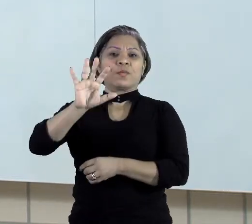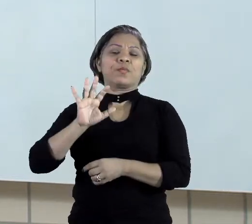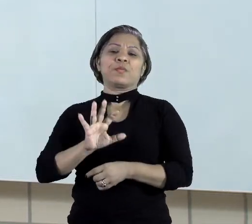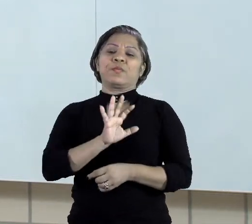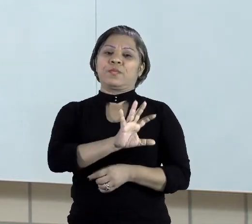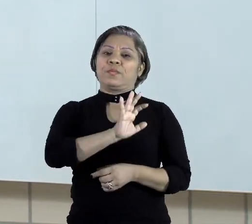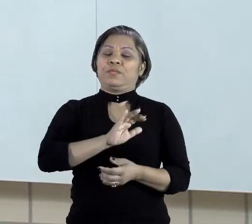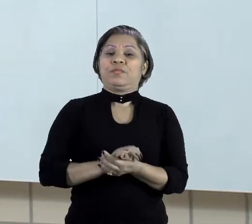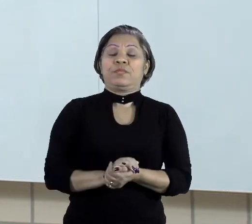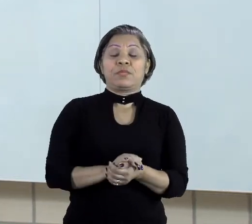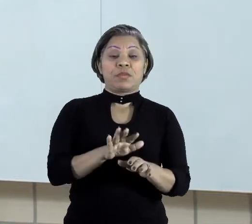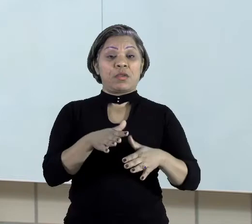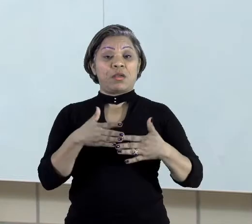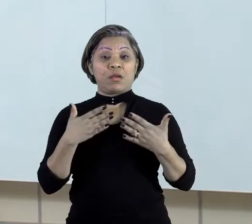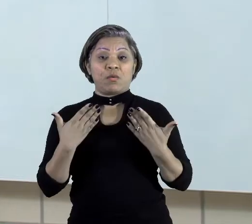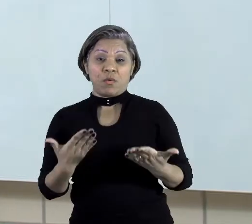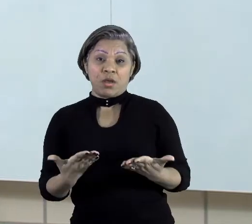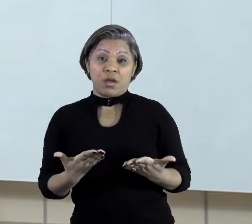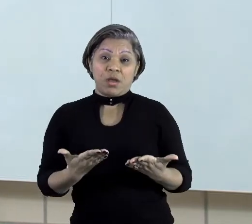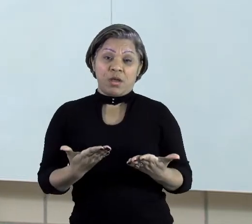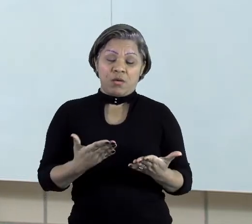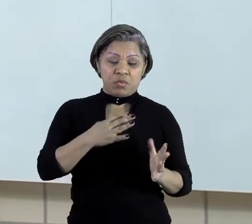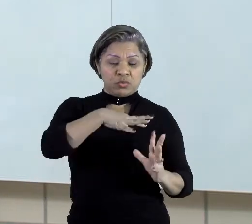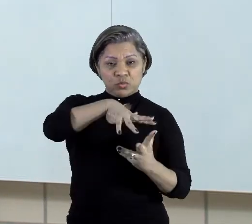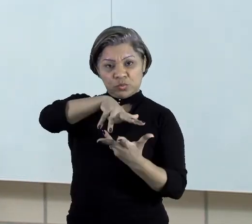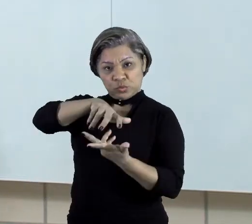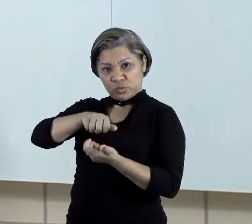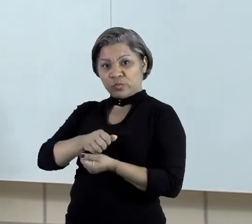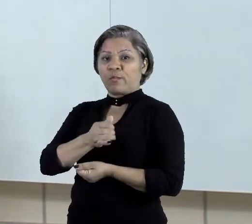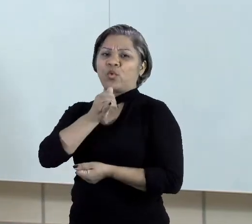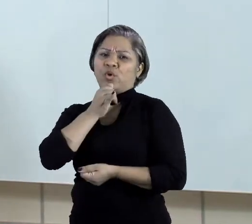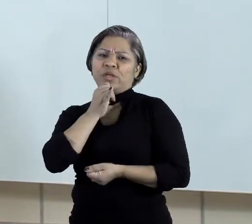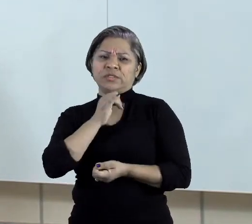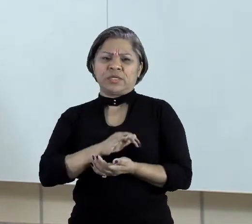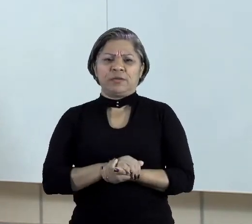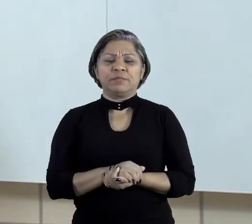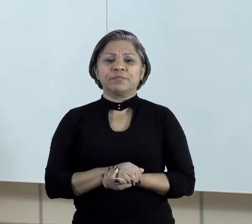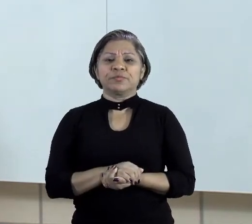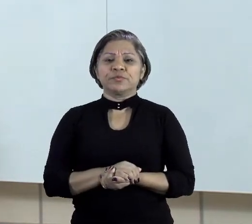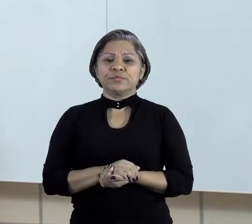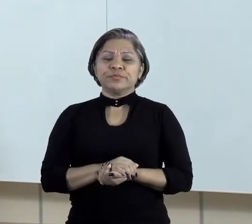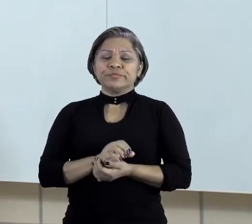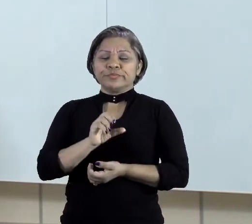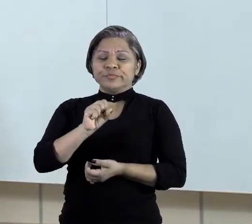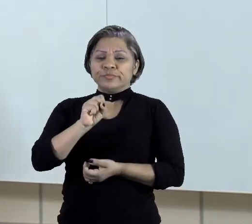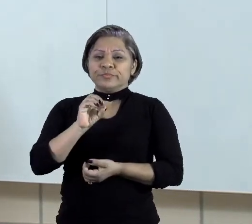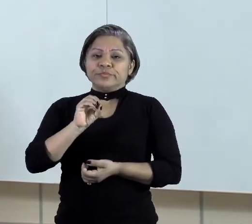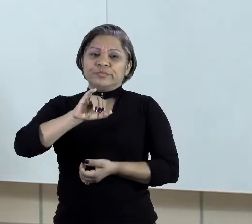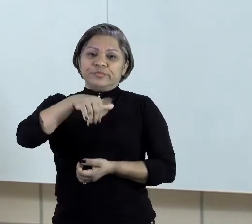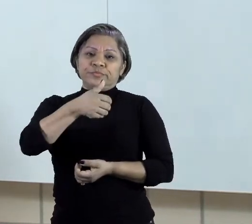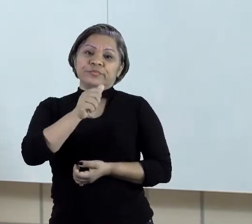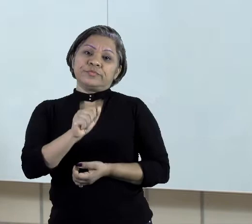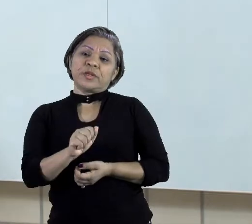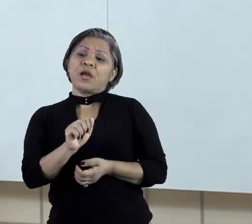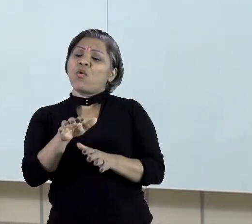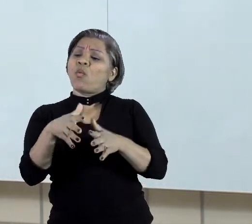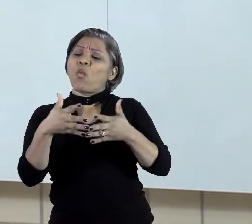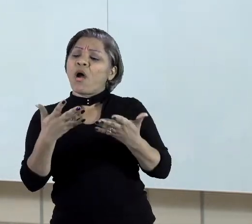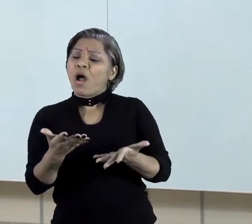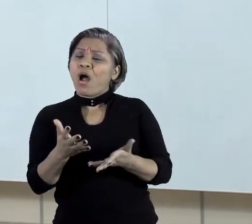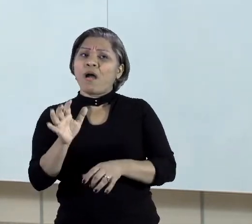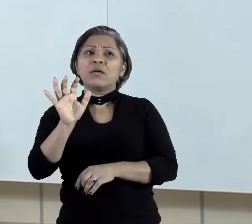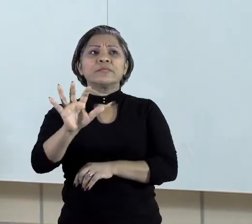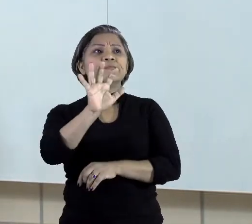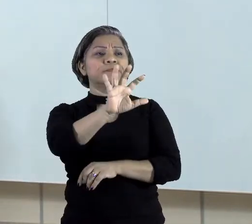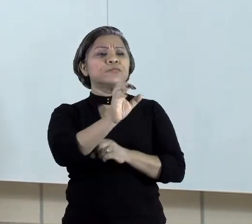daquela produção em nível de mundo, por exemplo, a soja. Quais são os estados que produzem soja? O que representa em nível de mundo